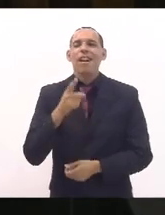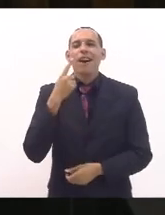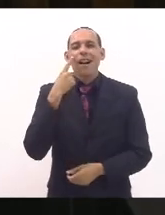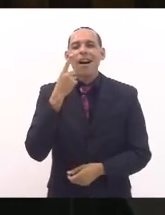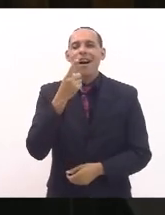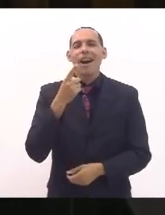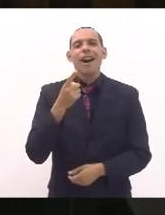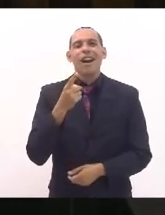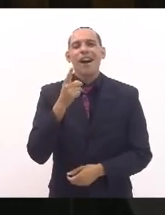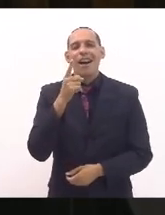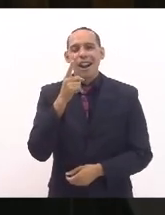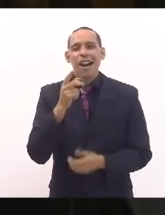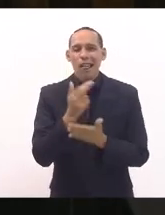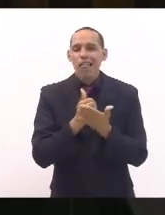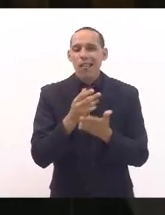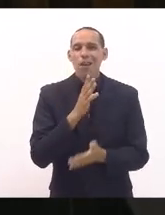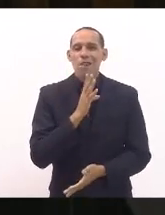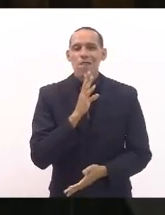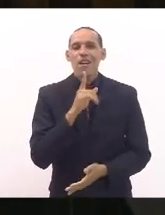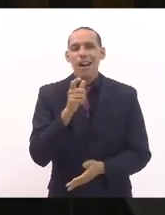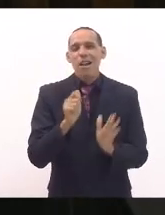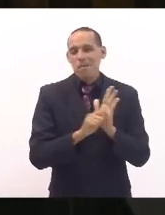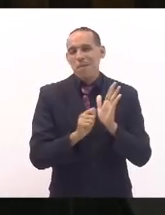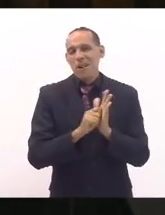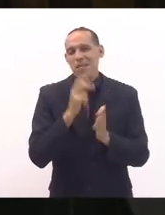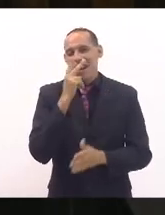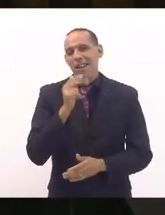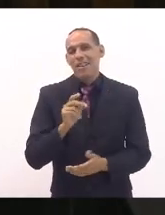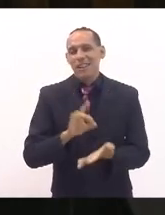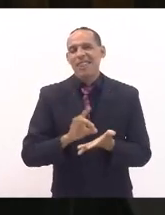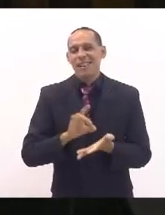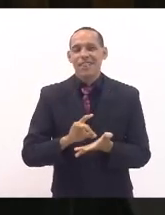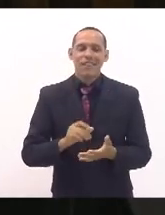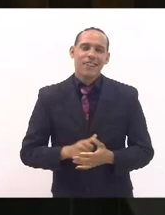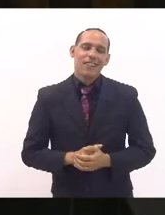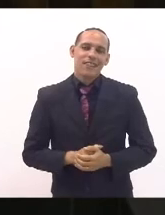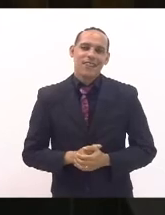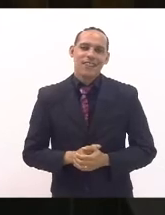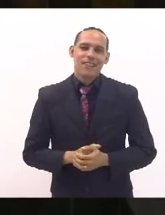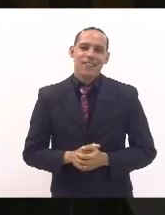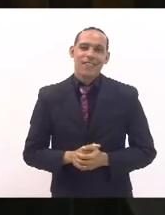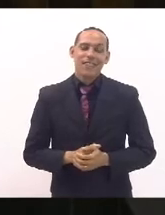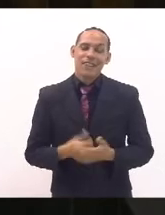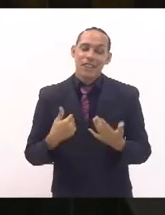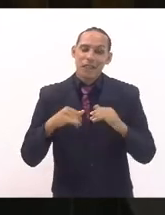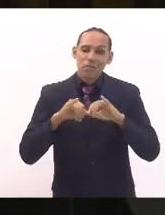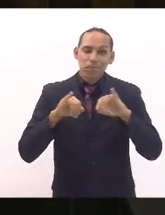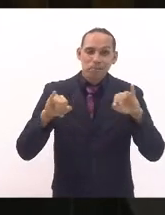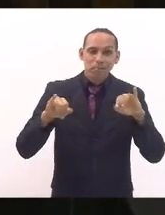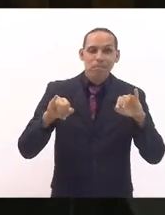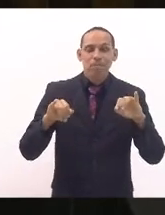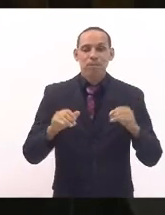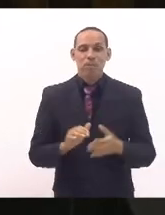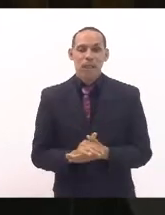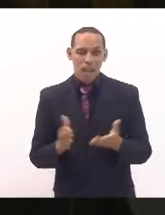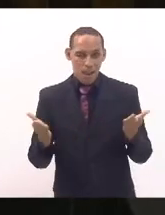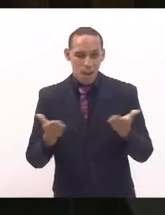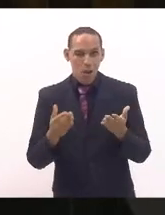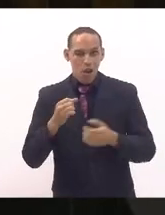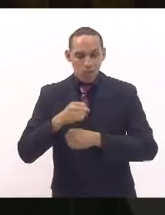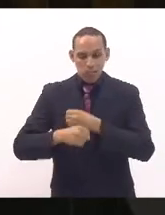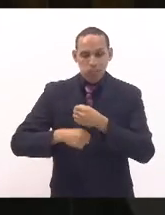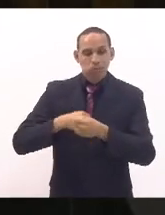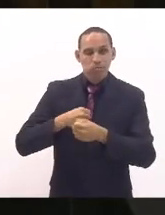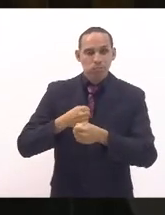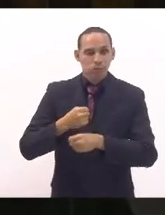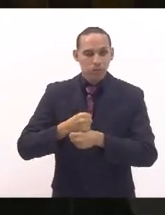figura eu conheço bem. Me parece que é entorpecente mesmo. Me quero dizer o seguinte, que agora em